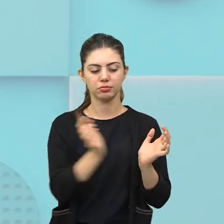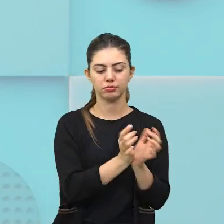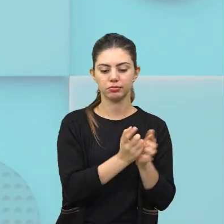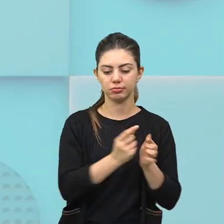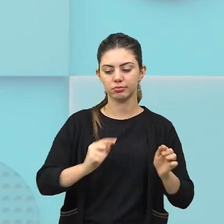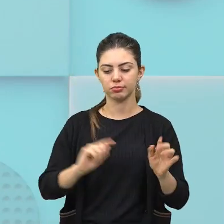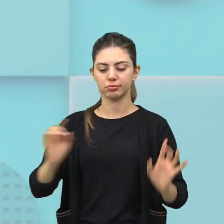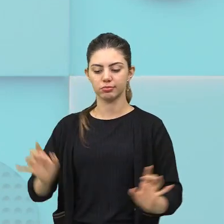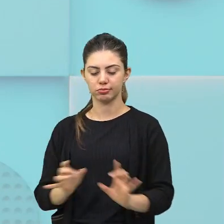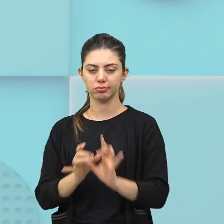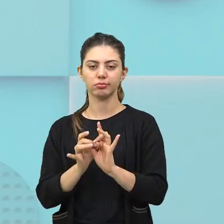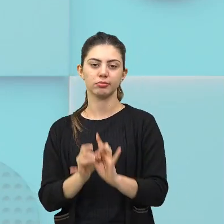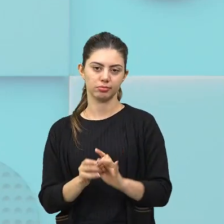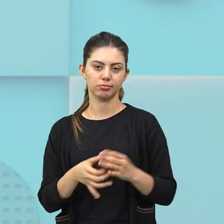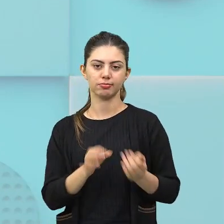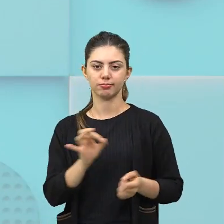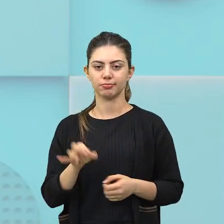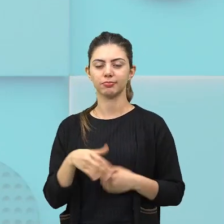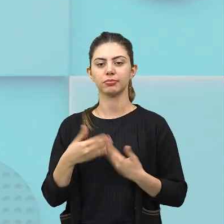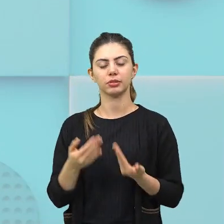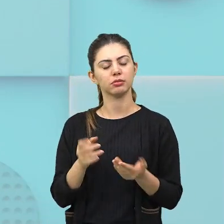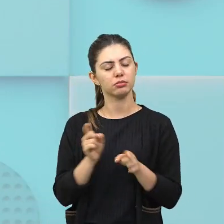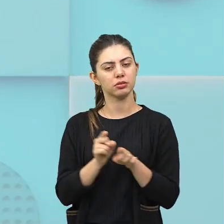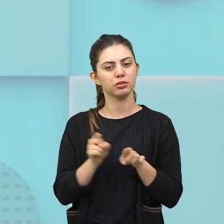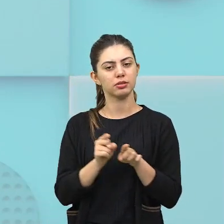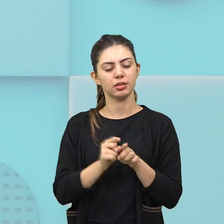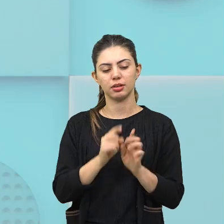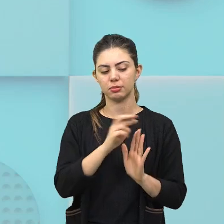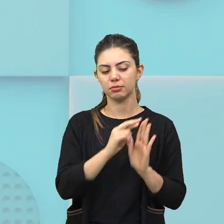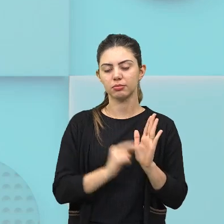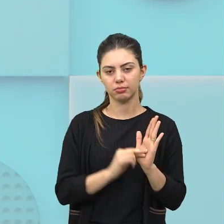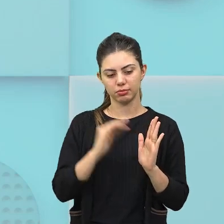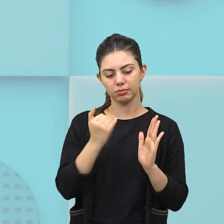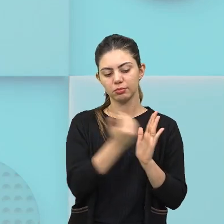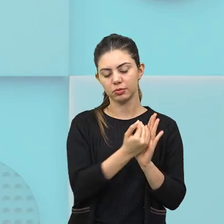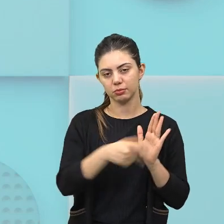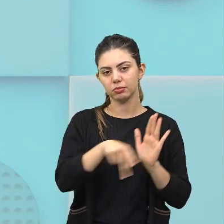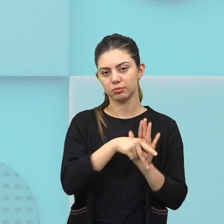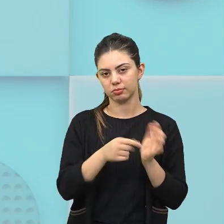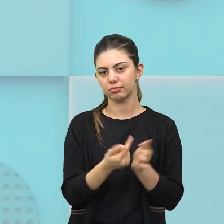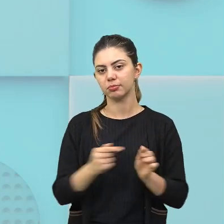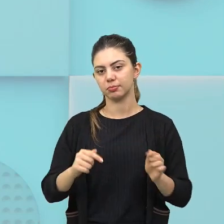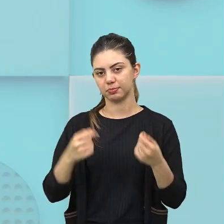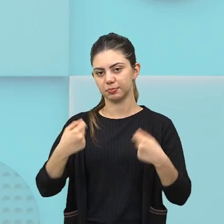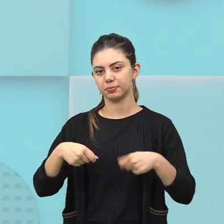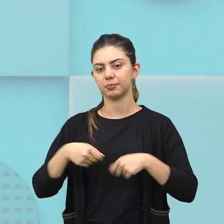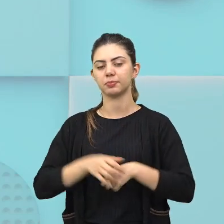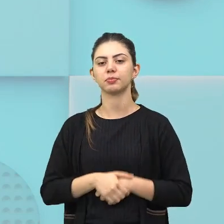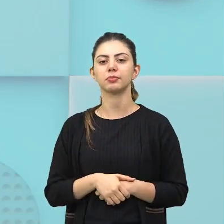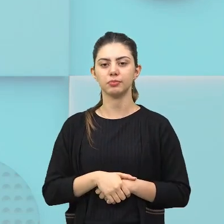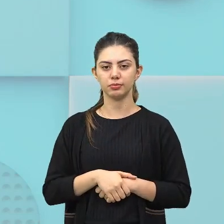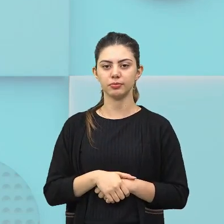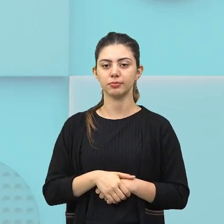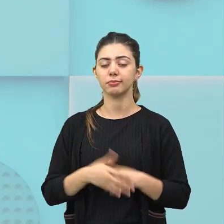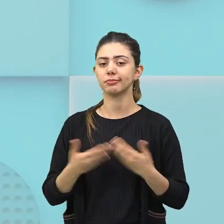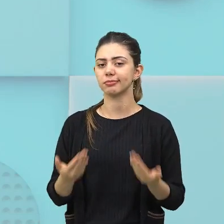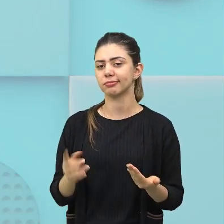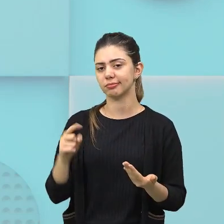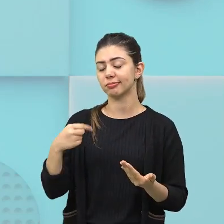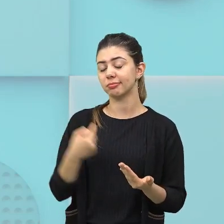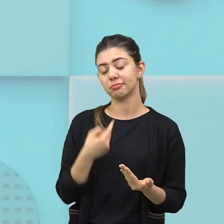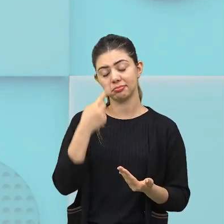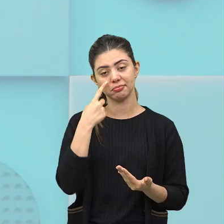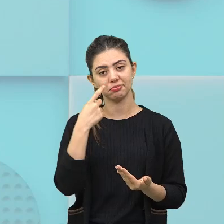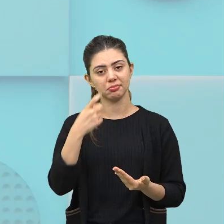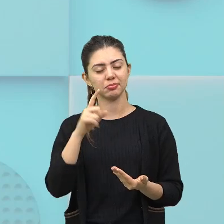mais complexas, sempre seguindo ali a gramática normativa quando se trata sobre norma padrão. E isso é bastante interessante